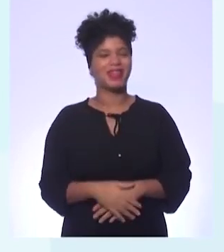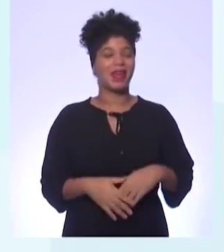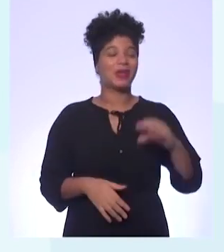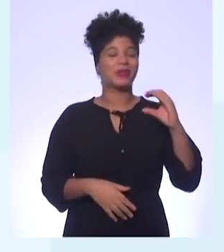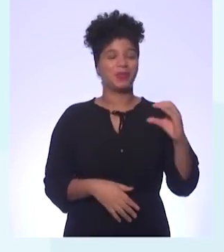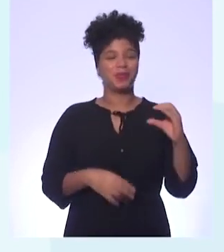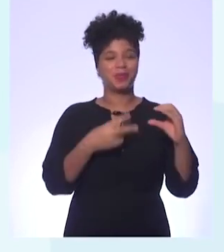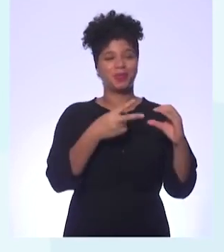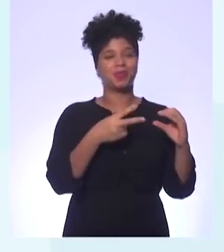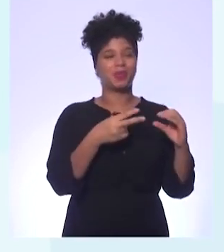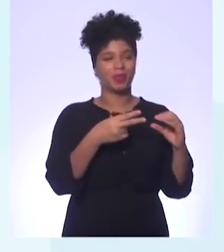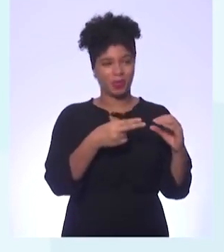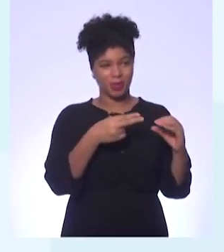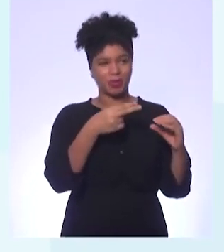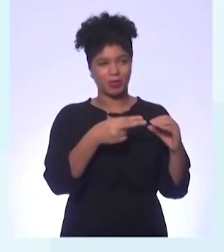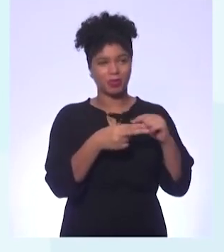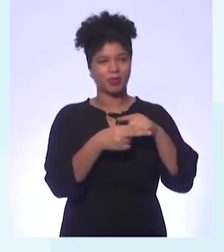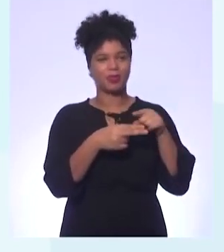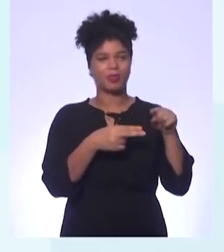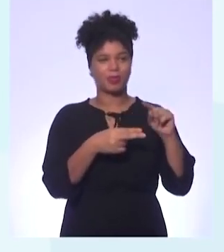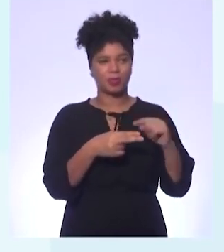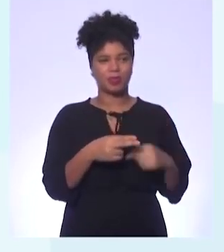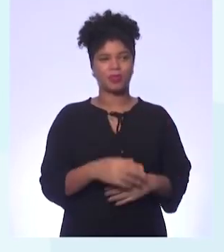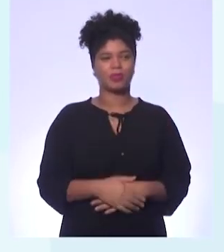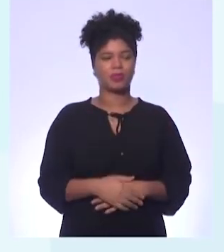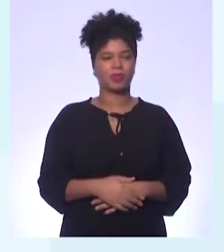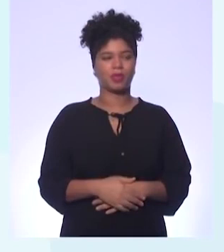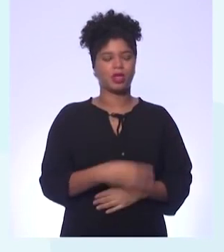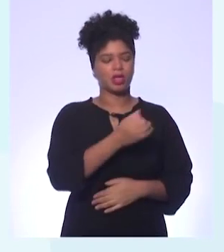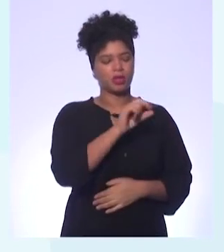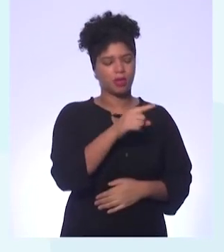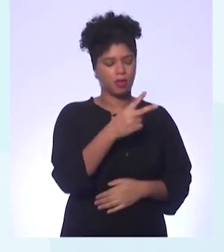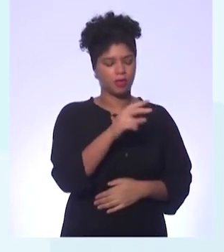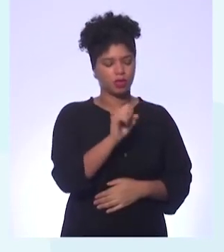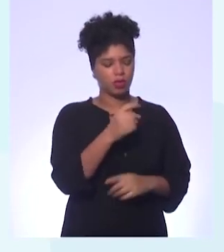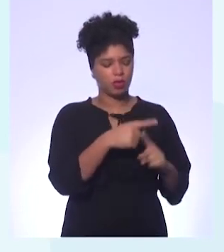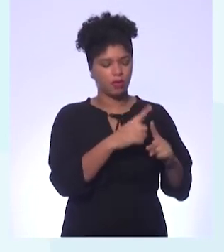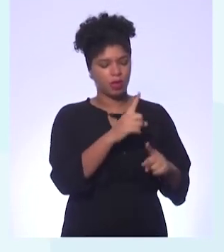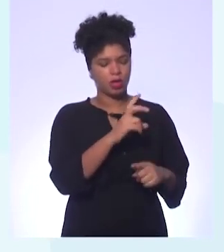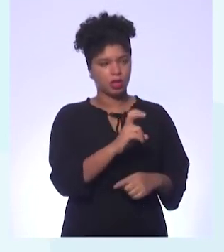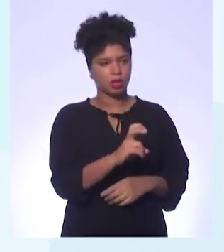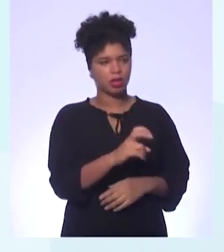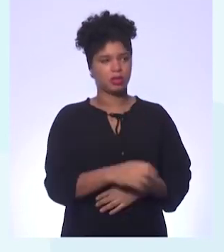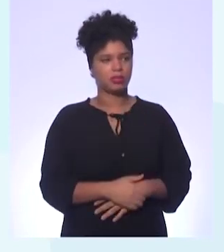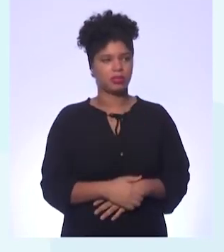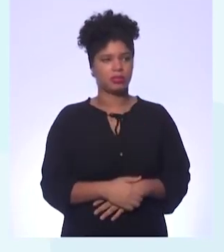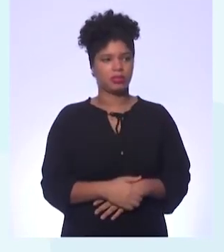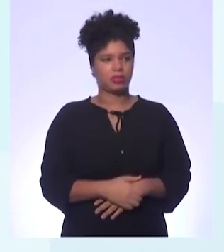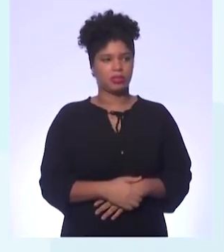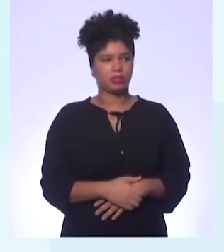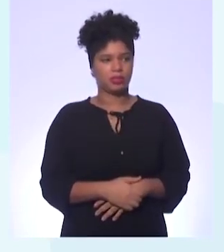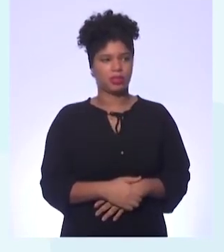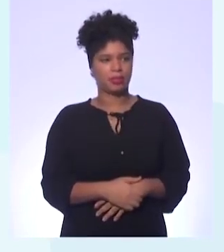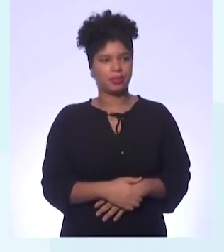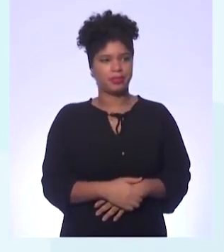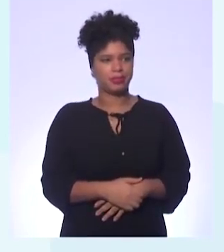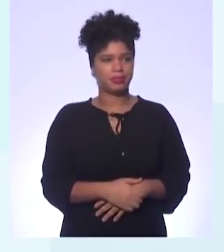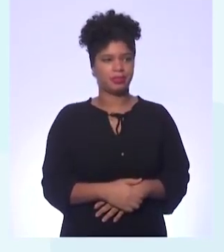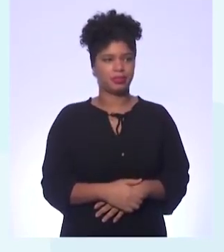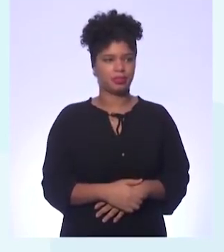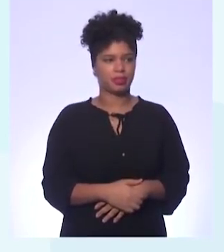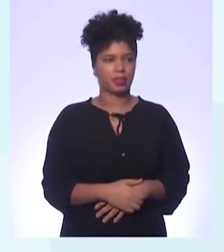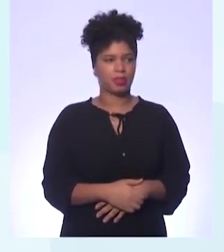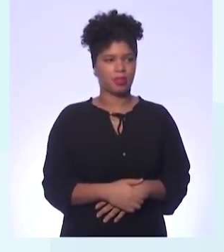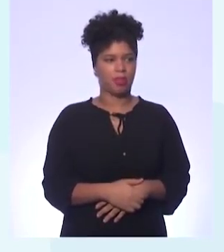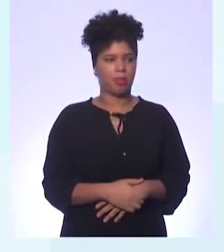6,28 vezes 15. 5 vezes 8, 40, vão 4. 5 vezes 2, 10, com mais 4, 14,